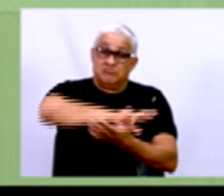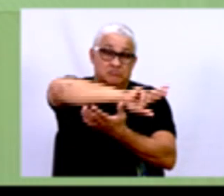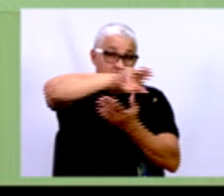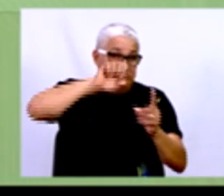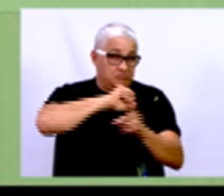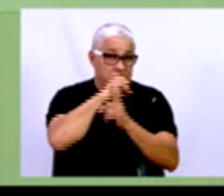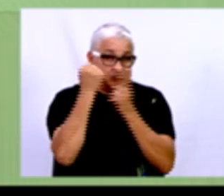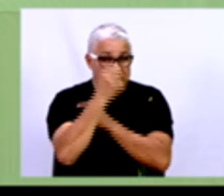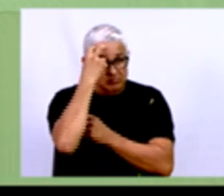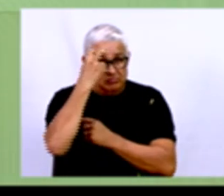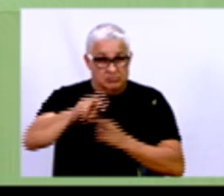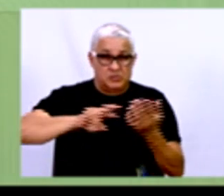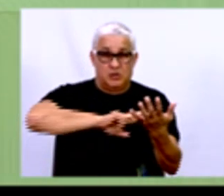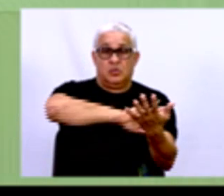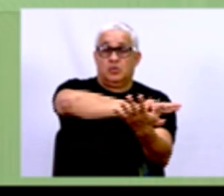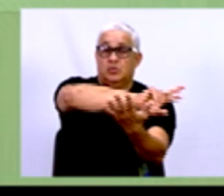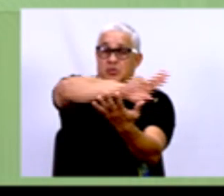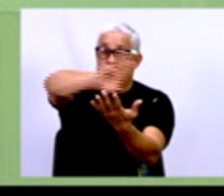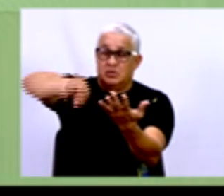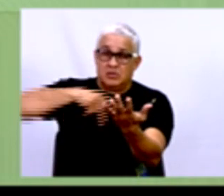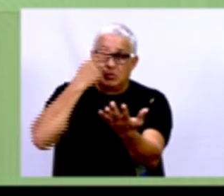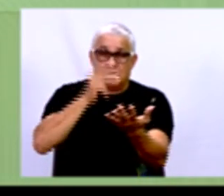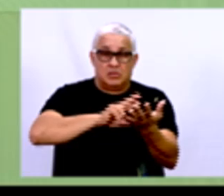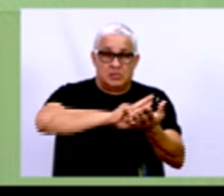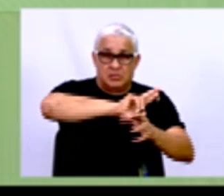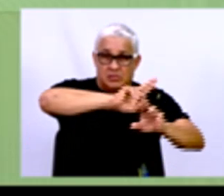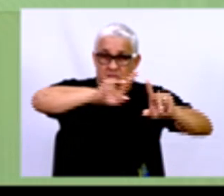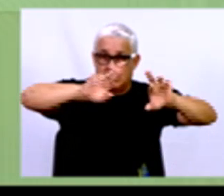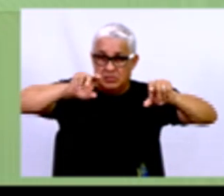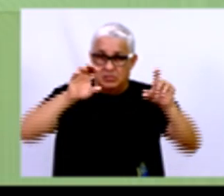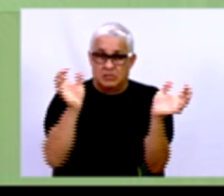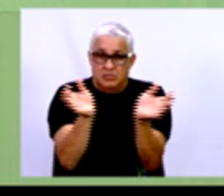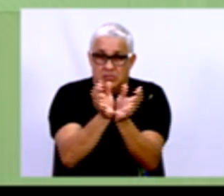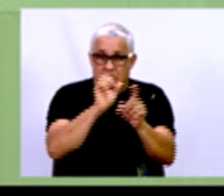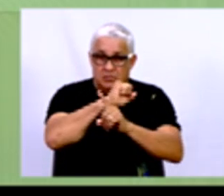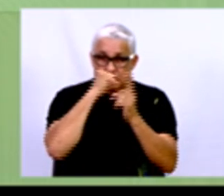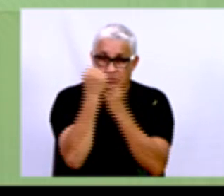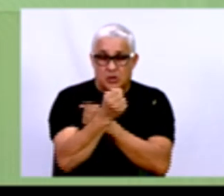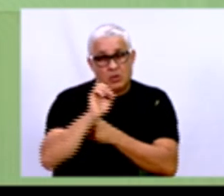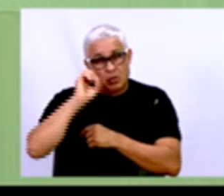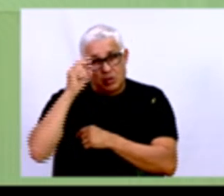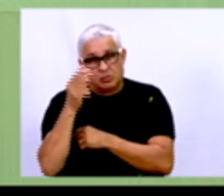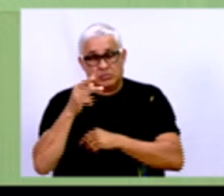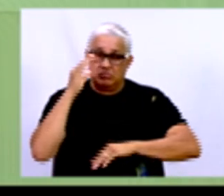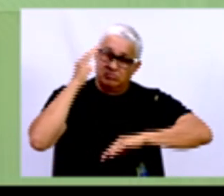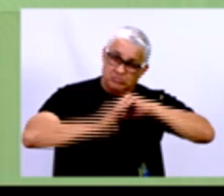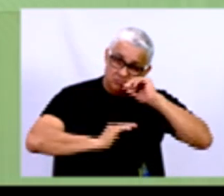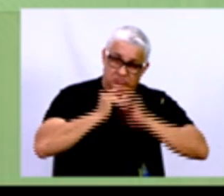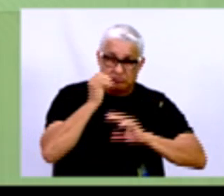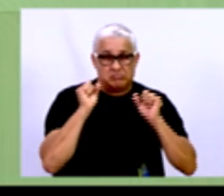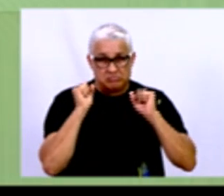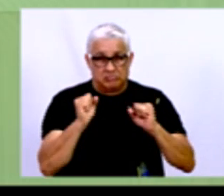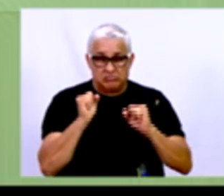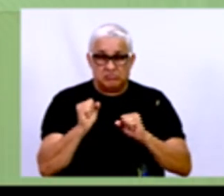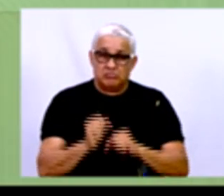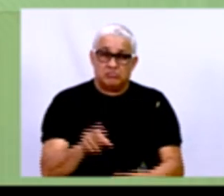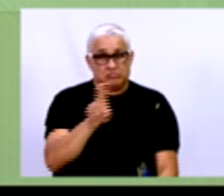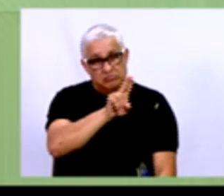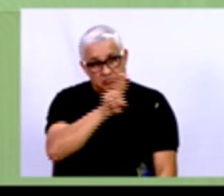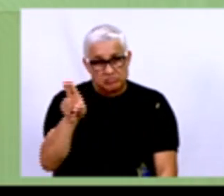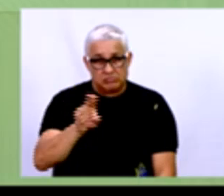que são as variações faladas por um grupo social ou uma profissão, que também pode ser chamado